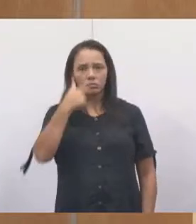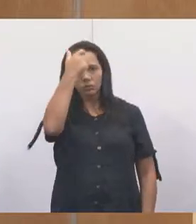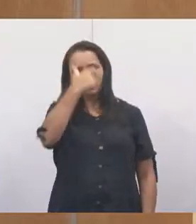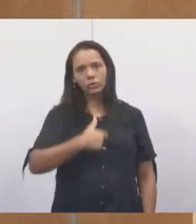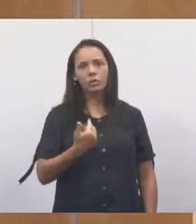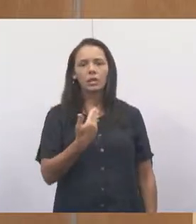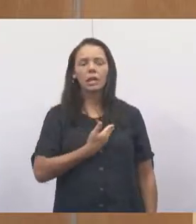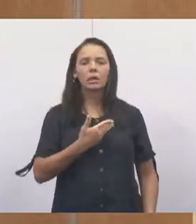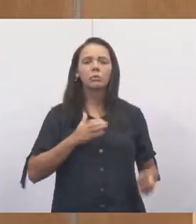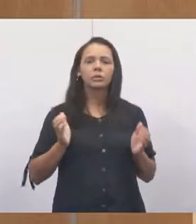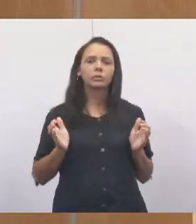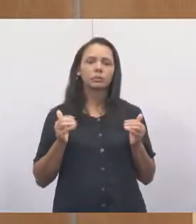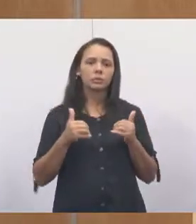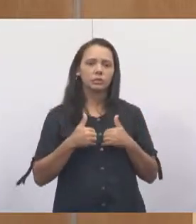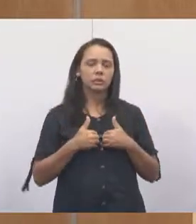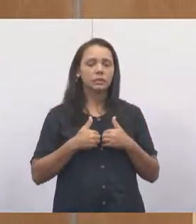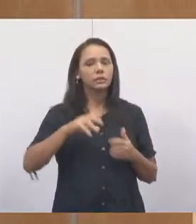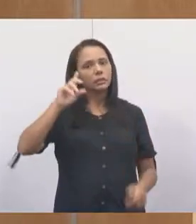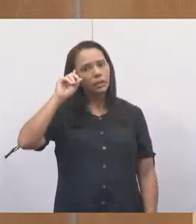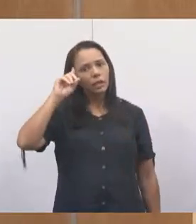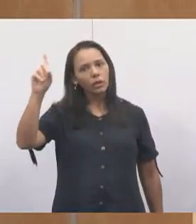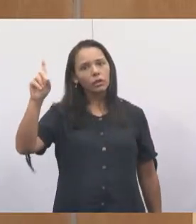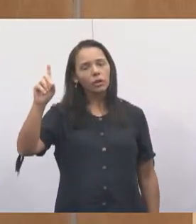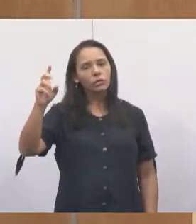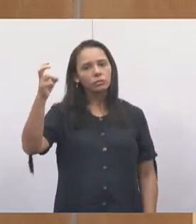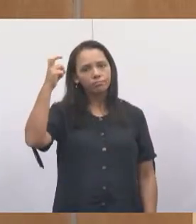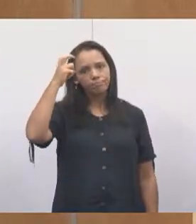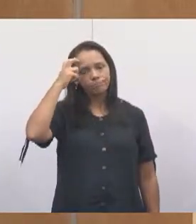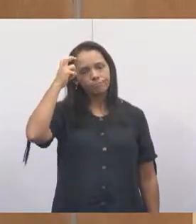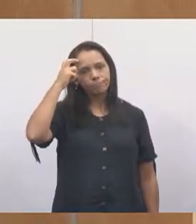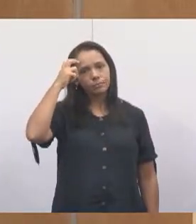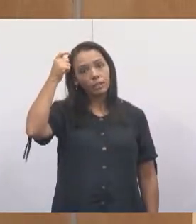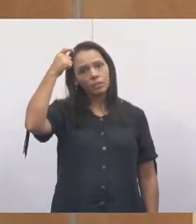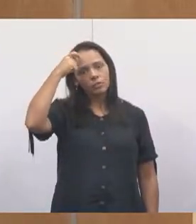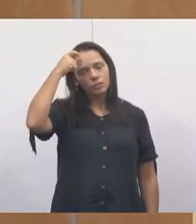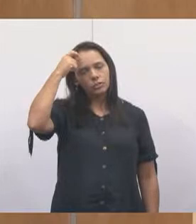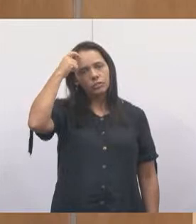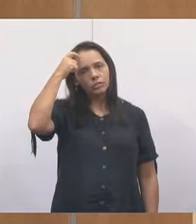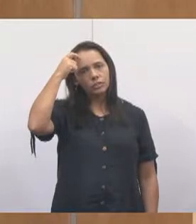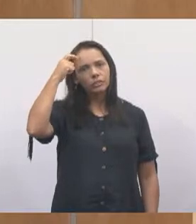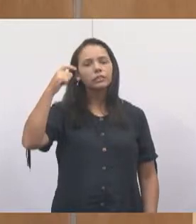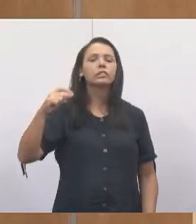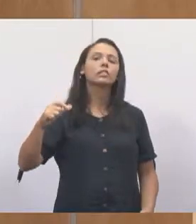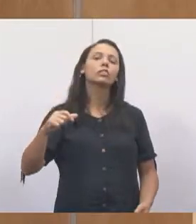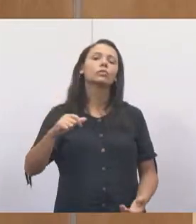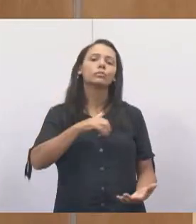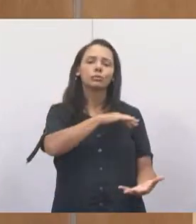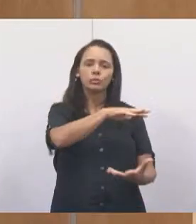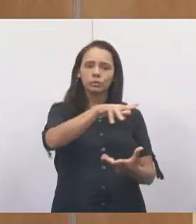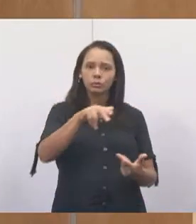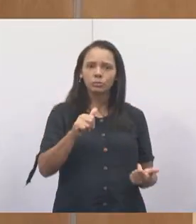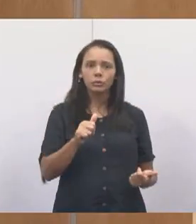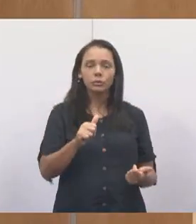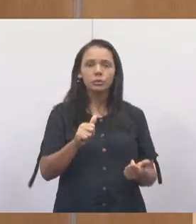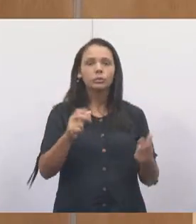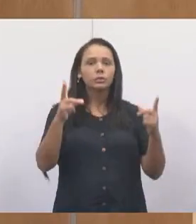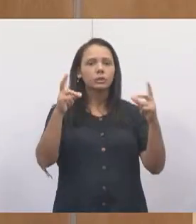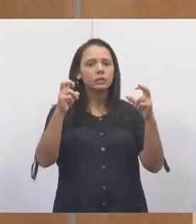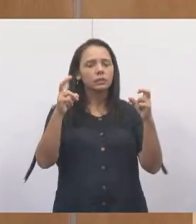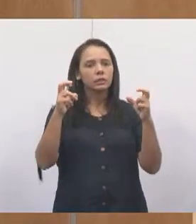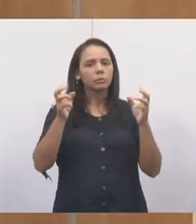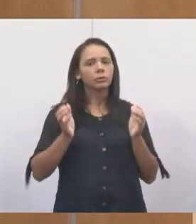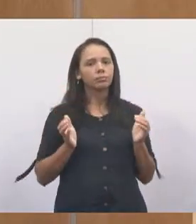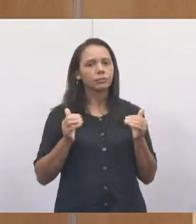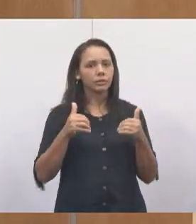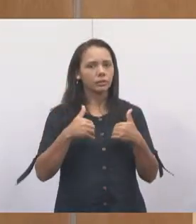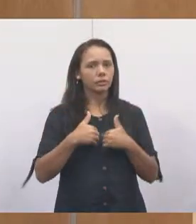da conscientização mundial para chamar a atenção do transtorno do espectro autista, que